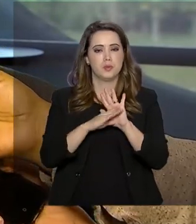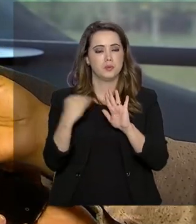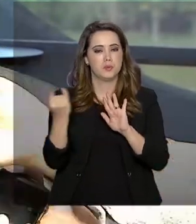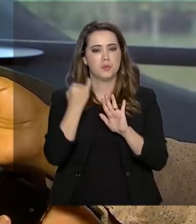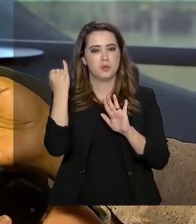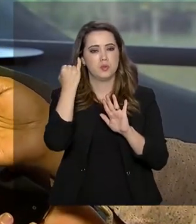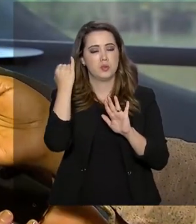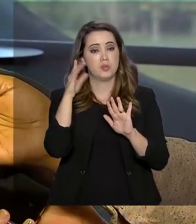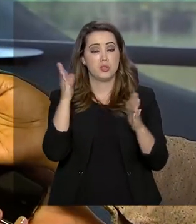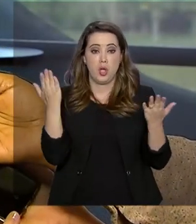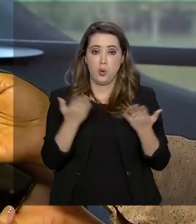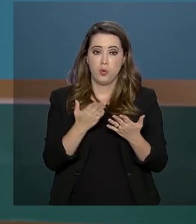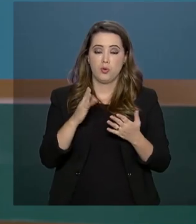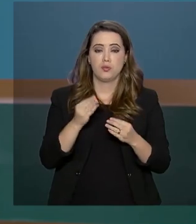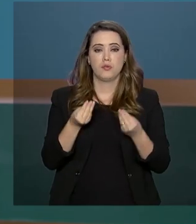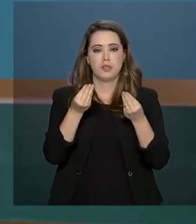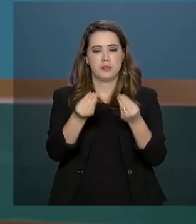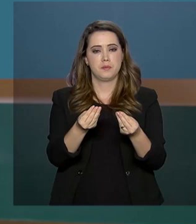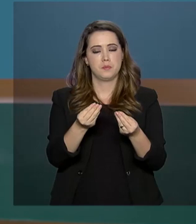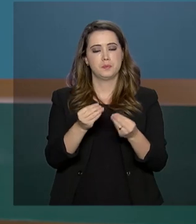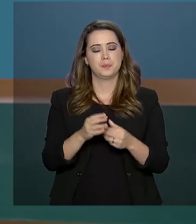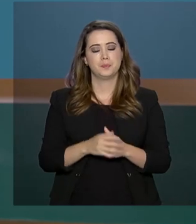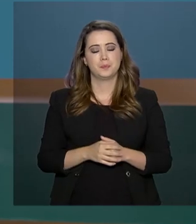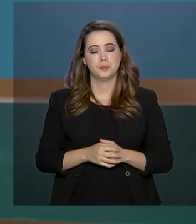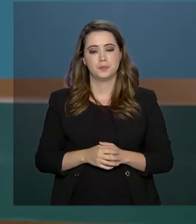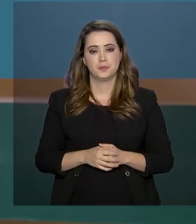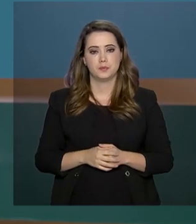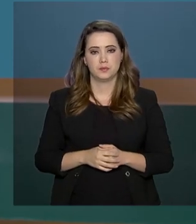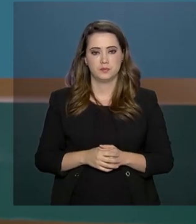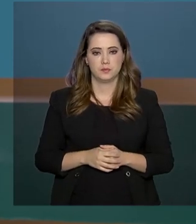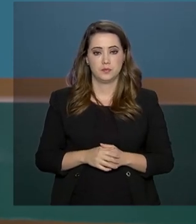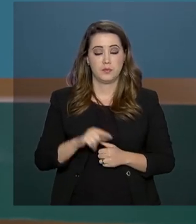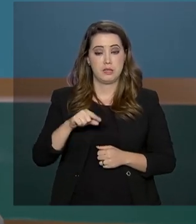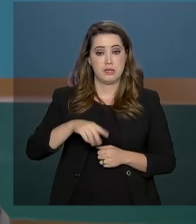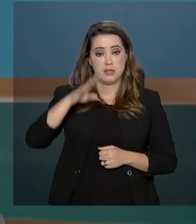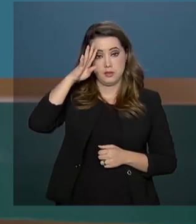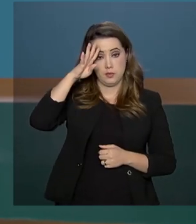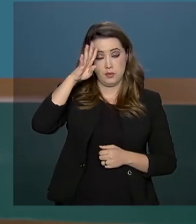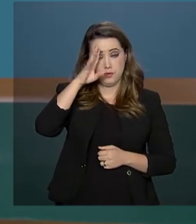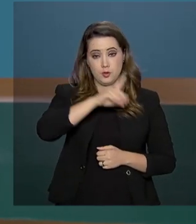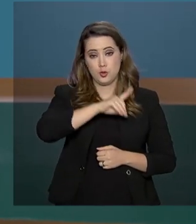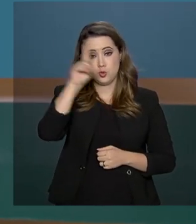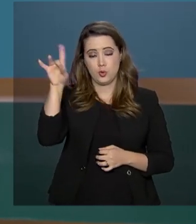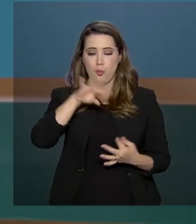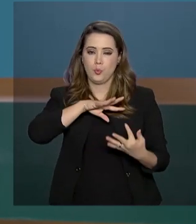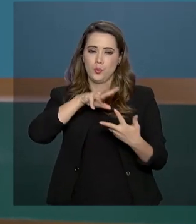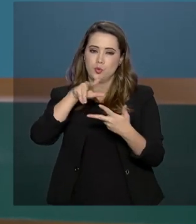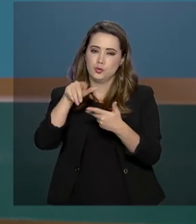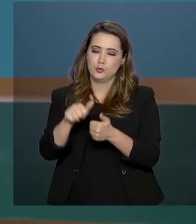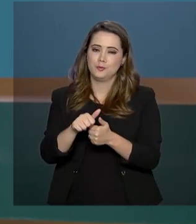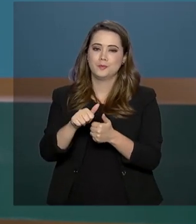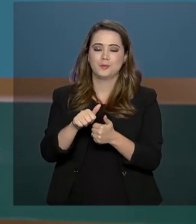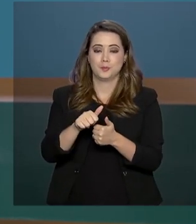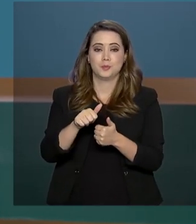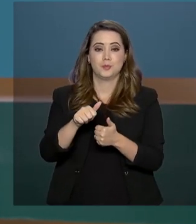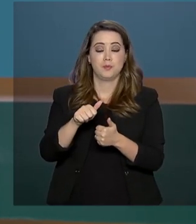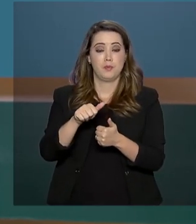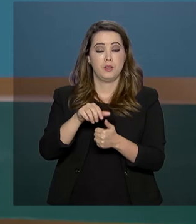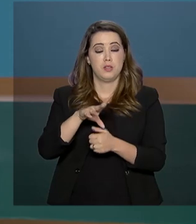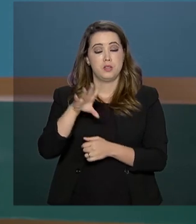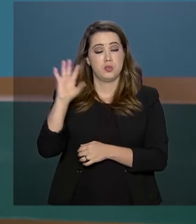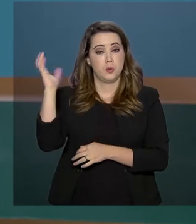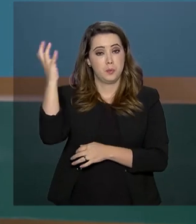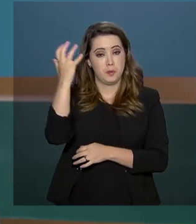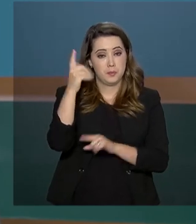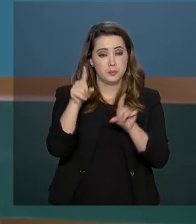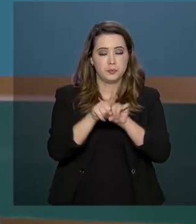inclusão digital nesta quarta feira dia mundial do meio ambiente o rio araguaia ganhou o maior programa